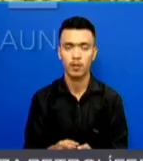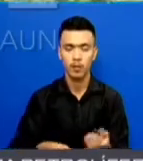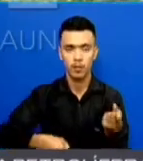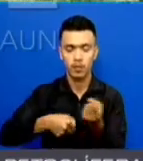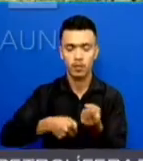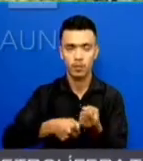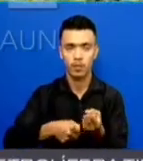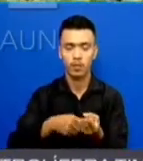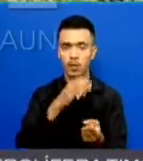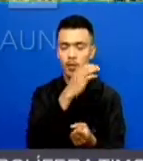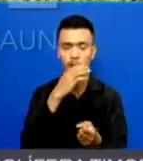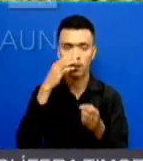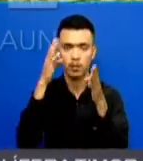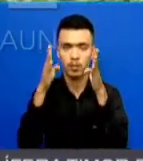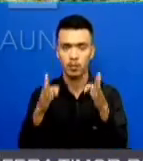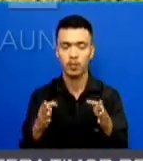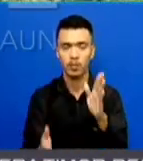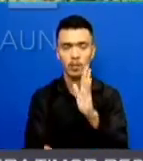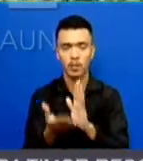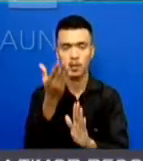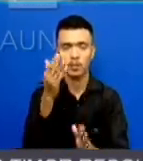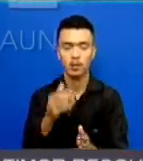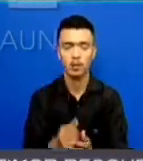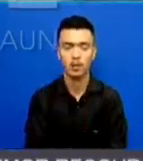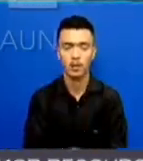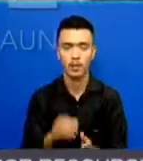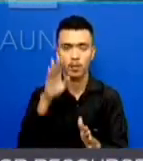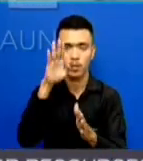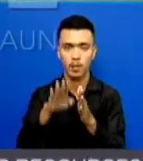motiva dia clio agricultor, odi hasai produção railaran,